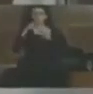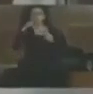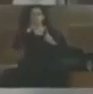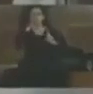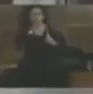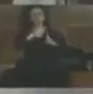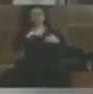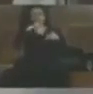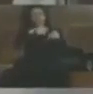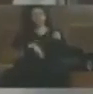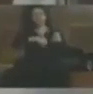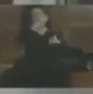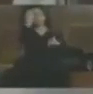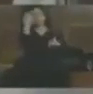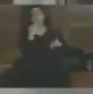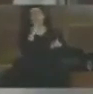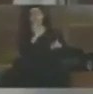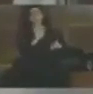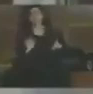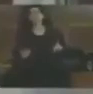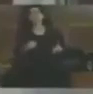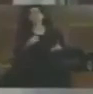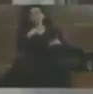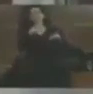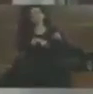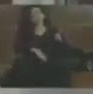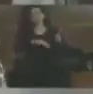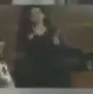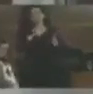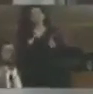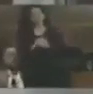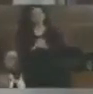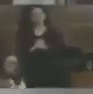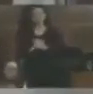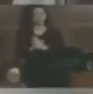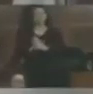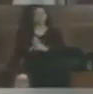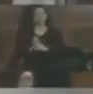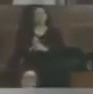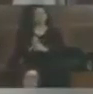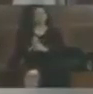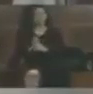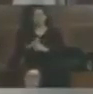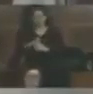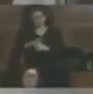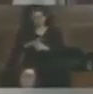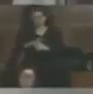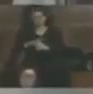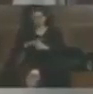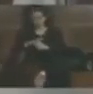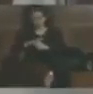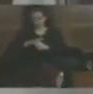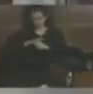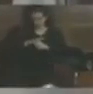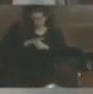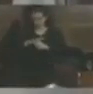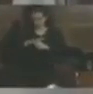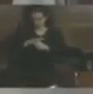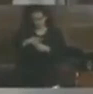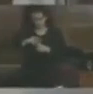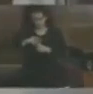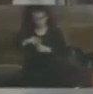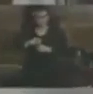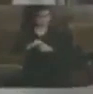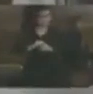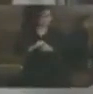para os senhores, para quem não tem conhecimento, né? Daqueles pilantras subversivos, vagabundos,